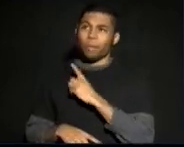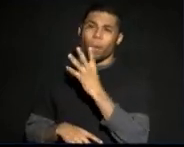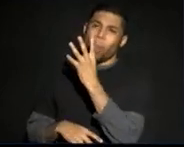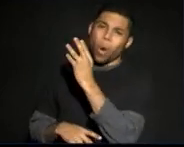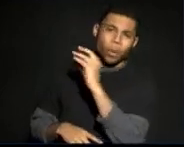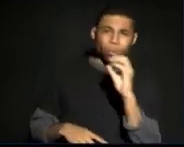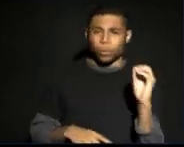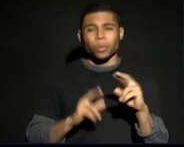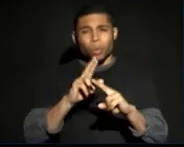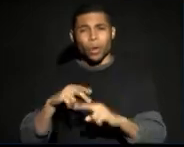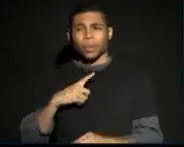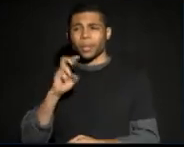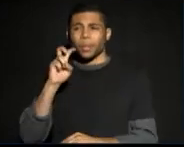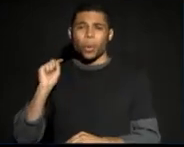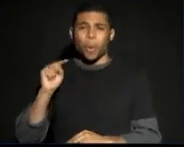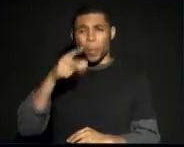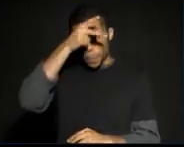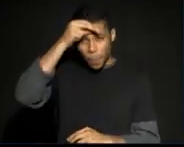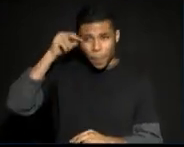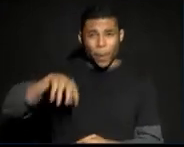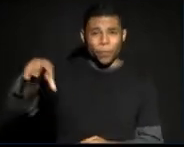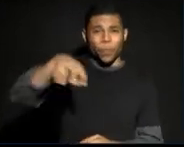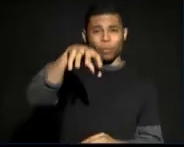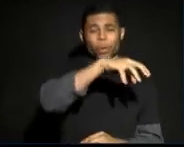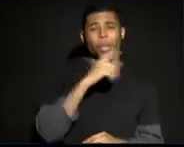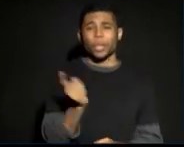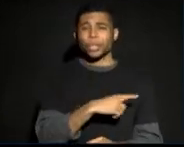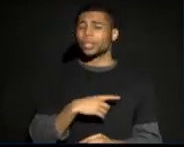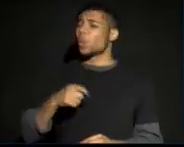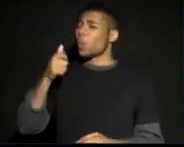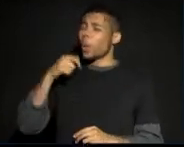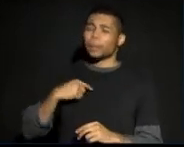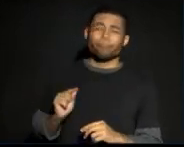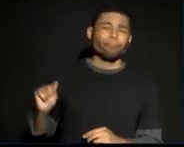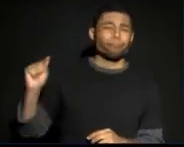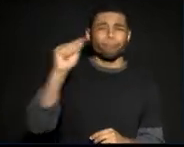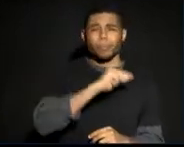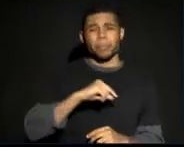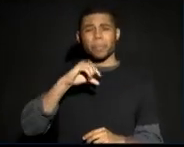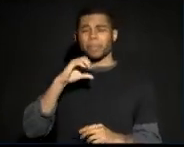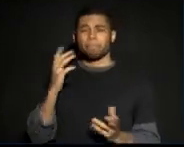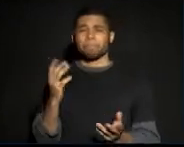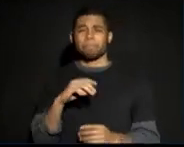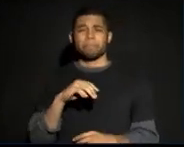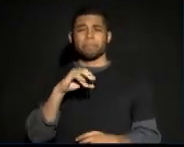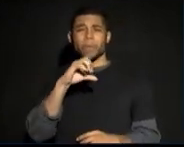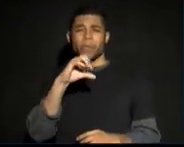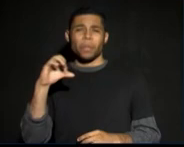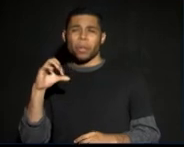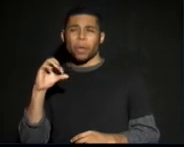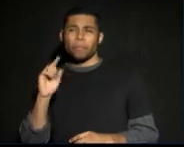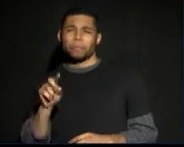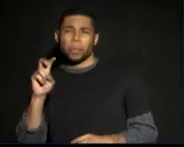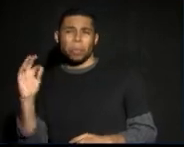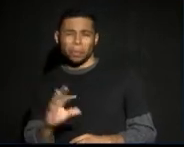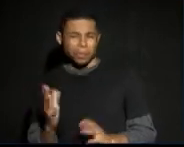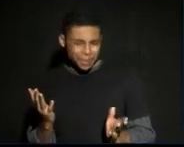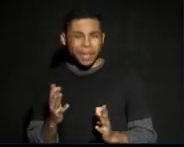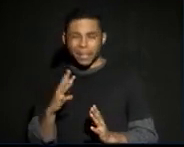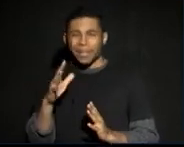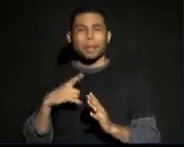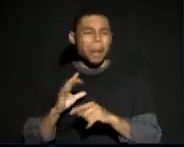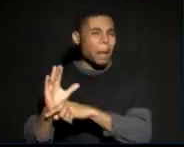ter 400 dado que tem mais de 5 mil prefeituras e a gente está em quase todos os municípios 99 meio porcento dos Municípios